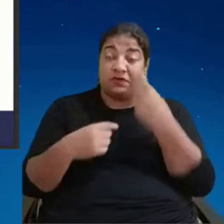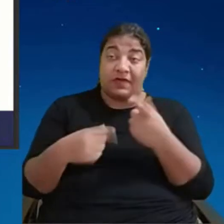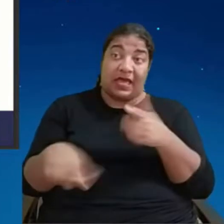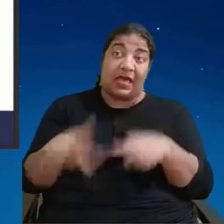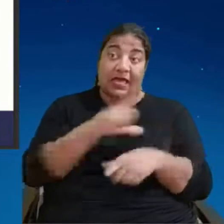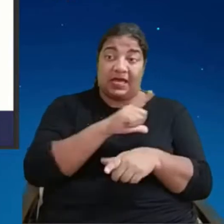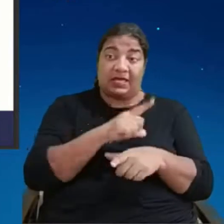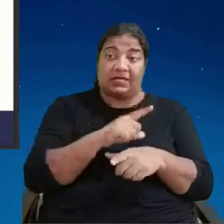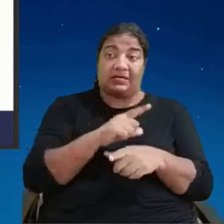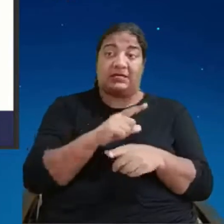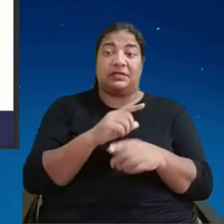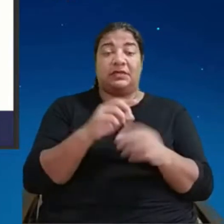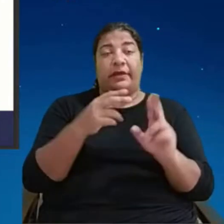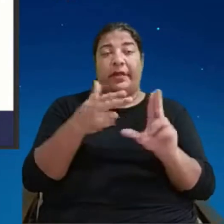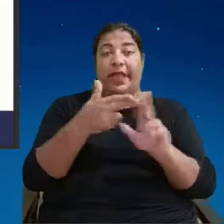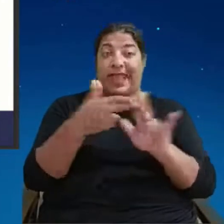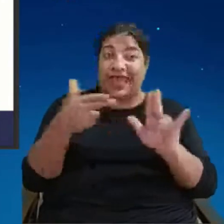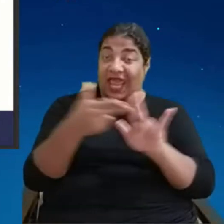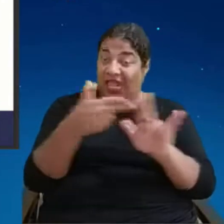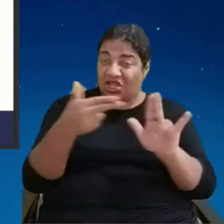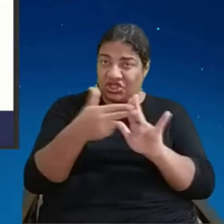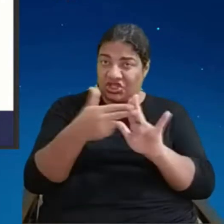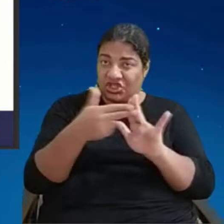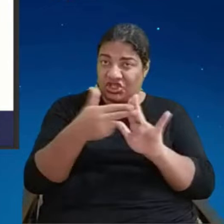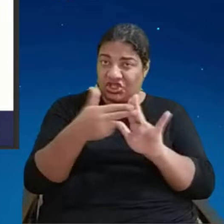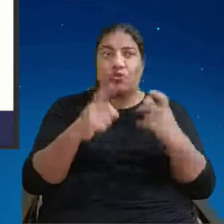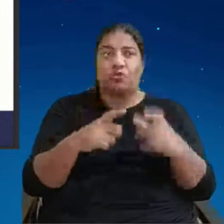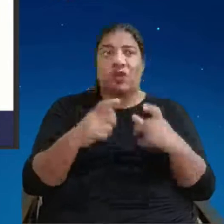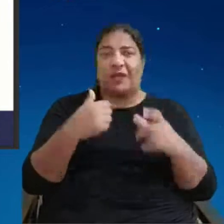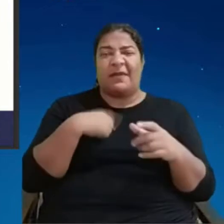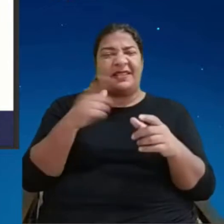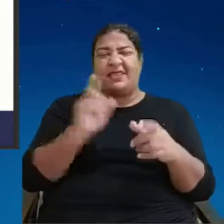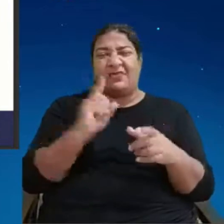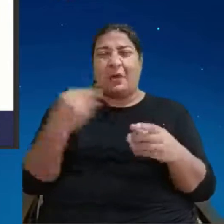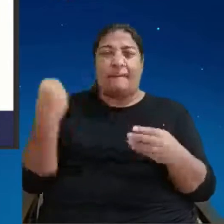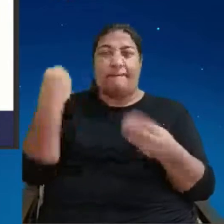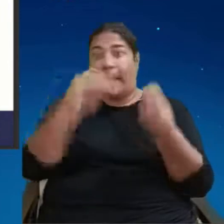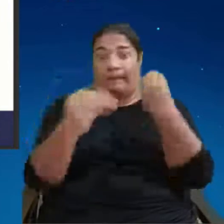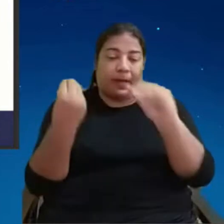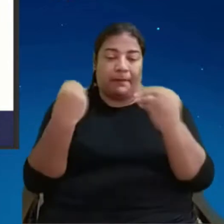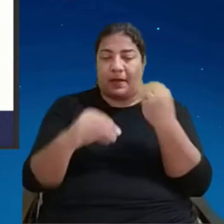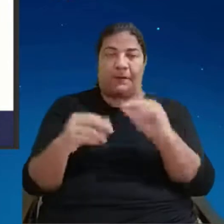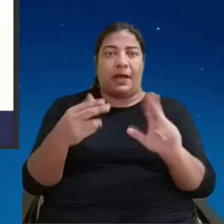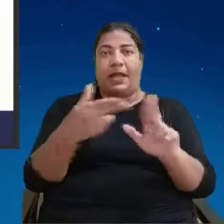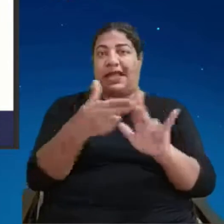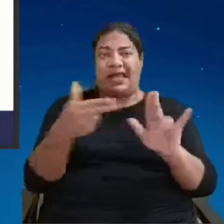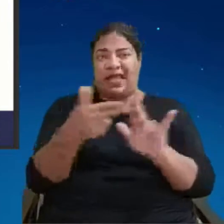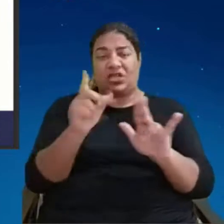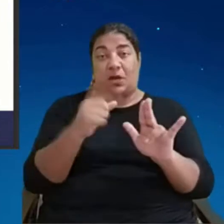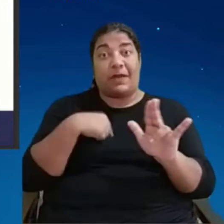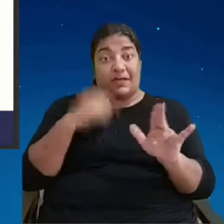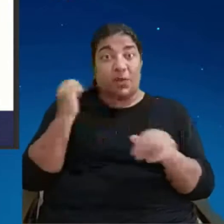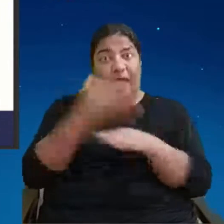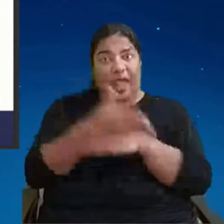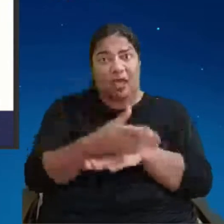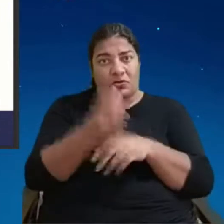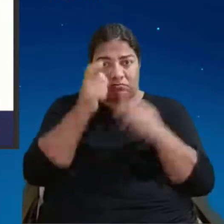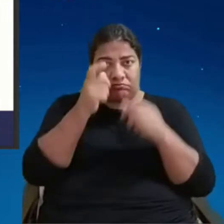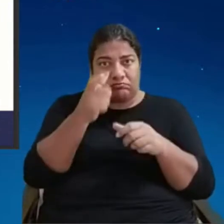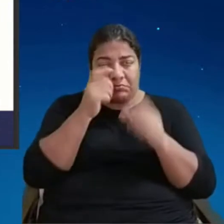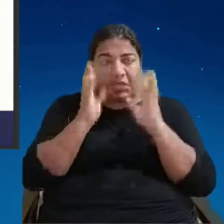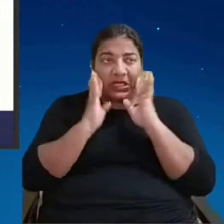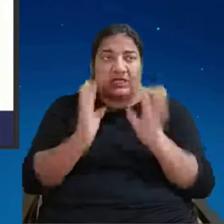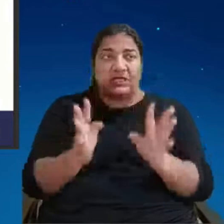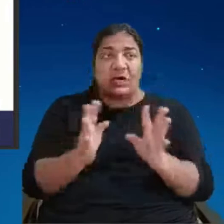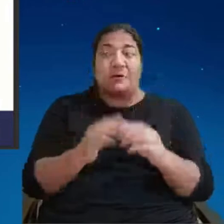LinkedIn, eu não sou uma ativa de conteúdo no LinkedIn, mas eu sou ativa no LinkedIn, eu estou prestando atenção em tudo, mas não sou